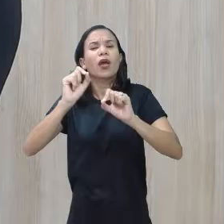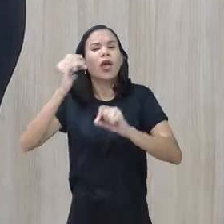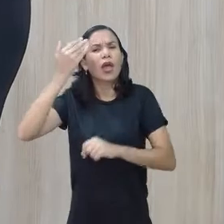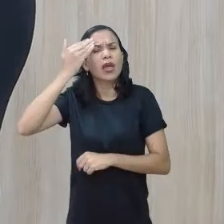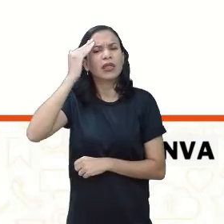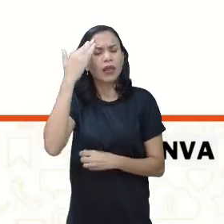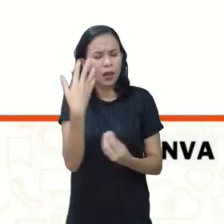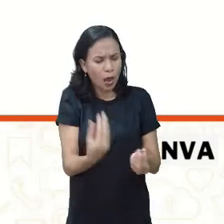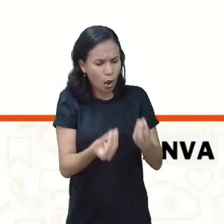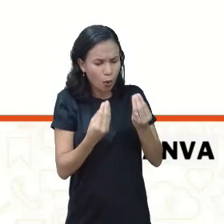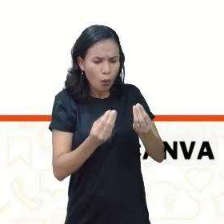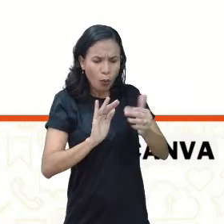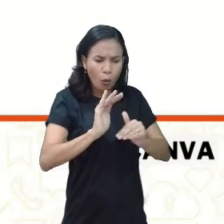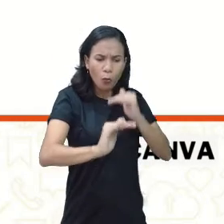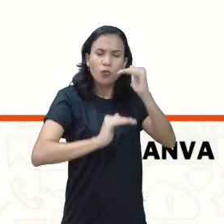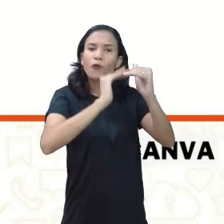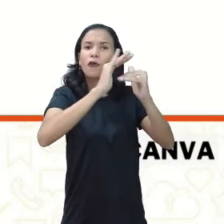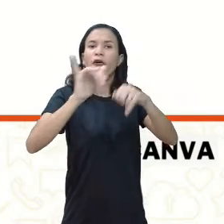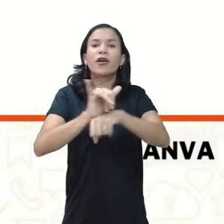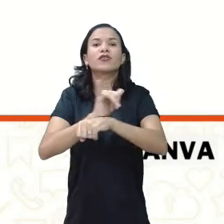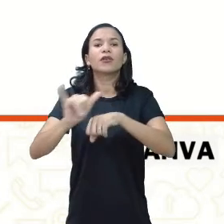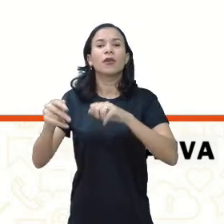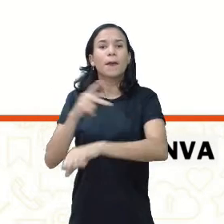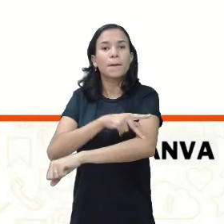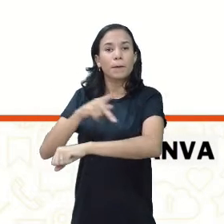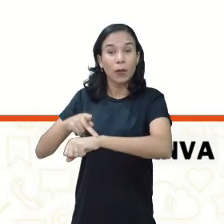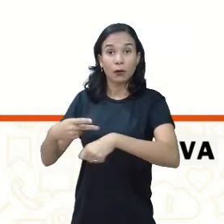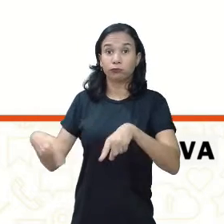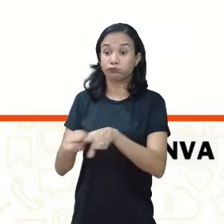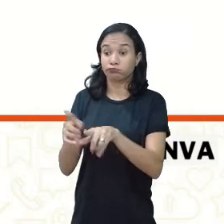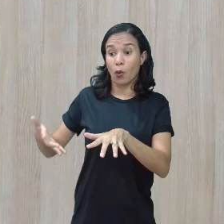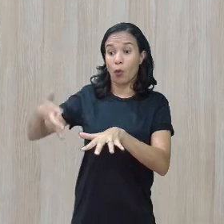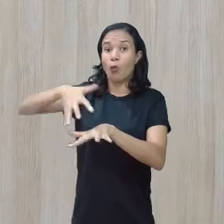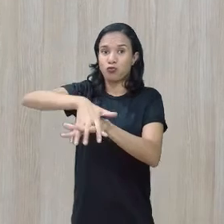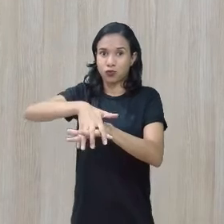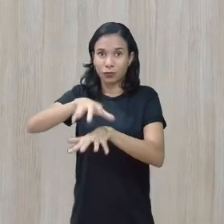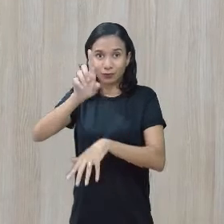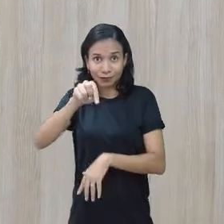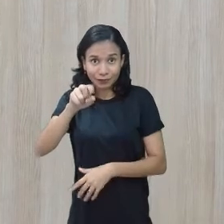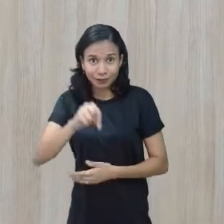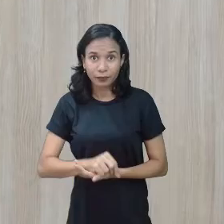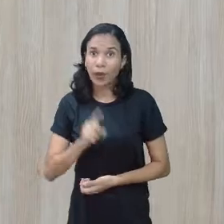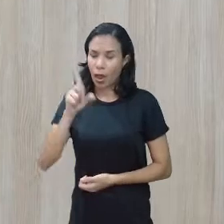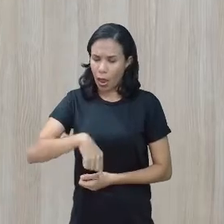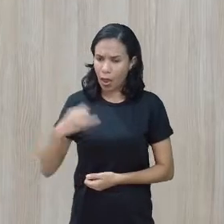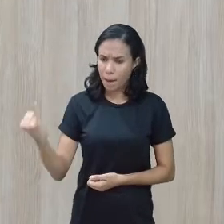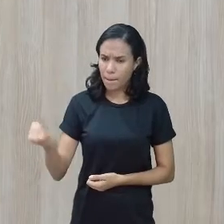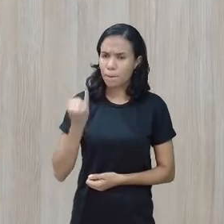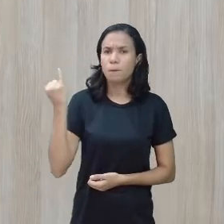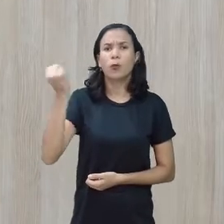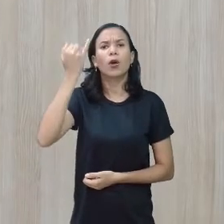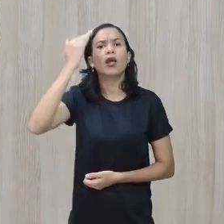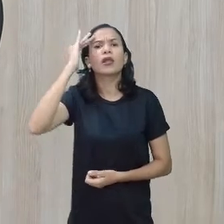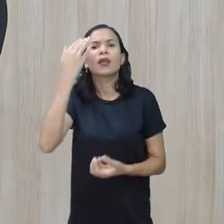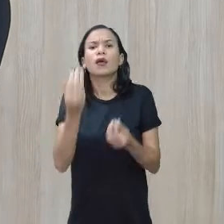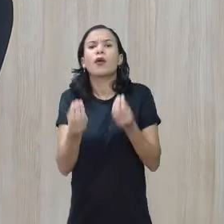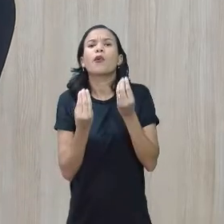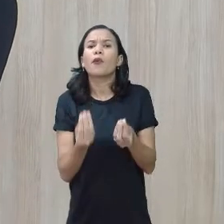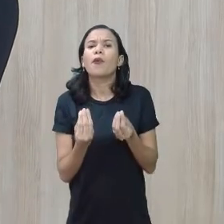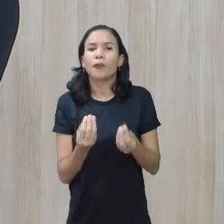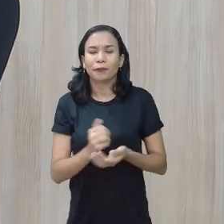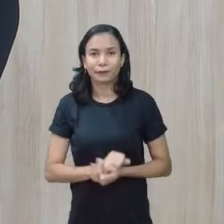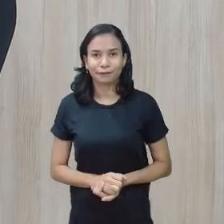como desenvolver estratégias pedagógicas inclusivas. Não é isso, professor? Sim. É importante demais entender um pouco sobre